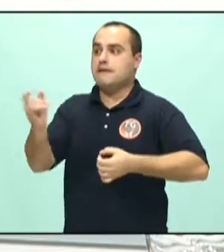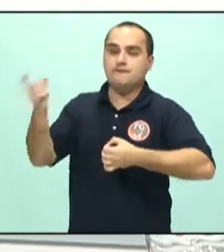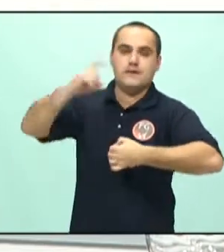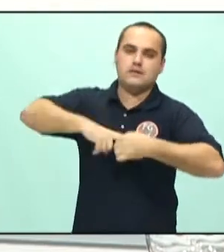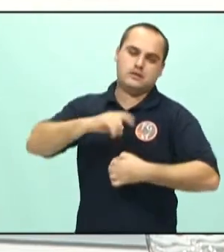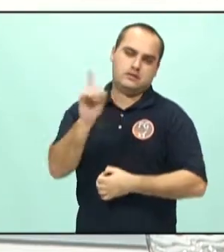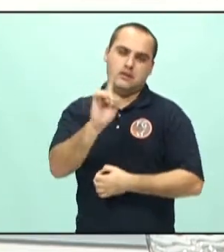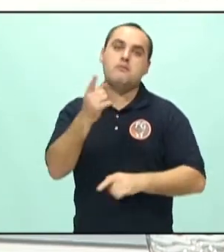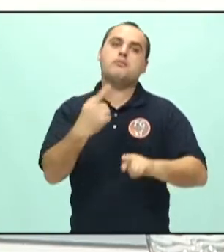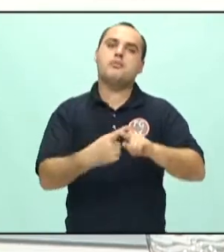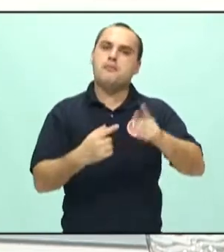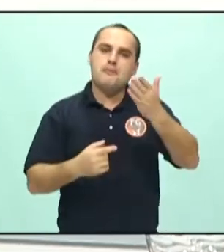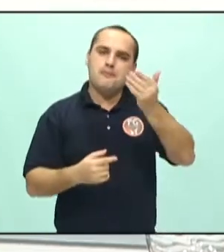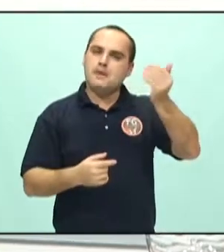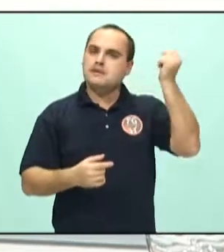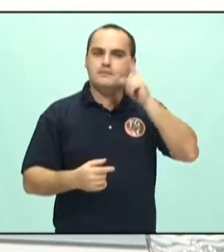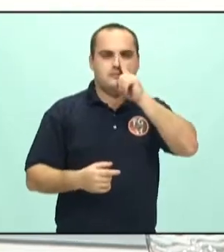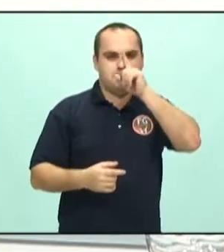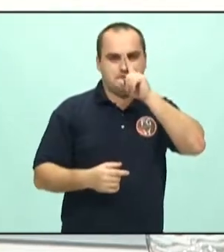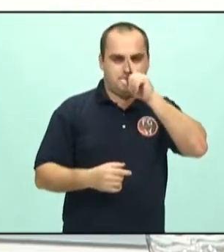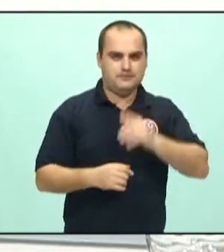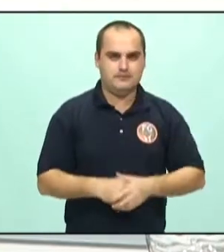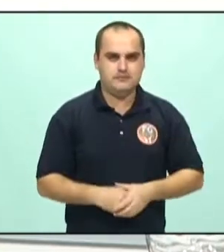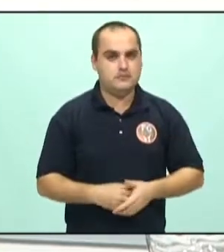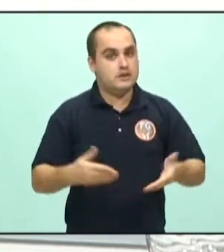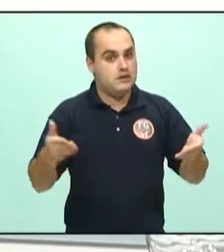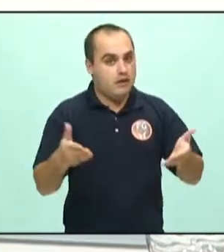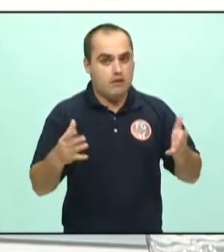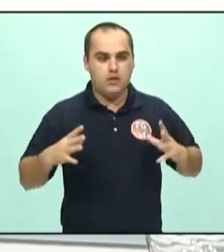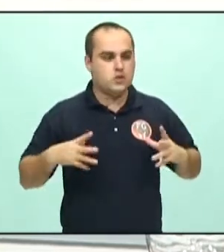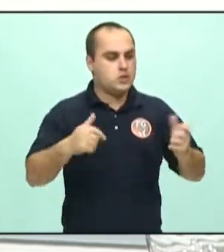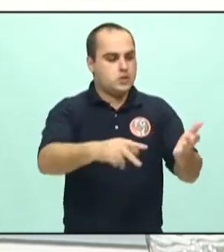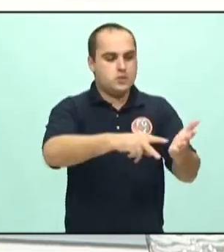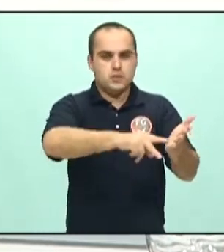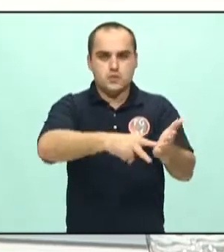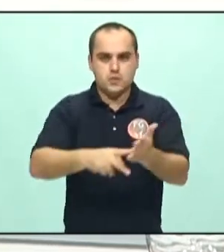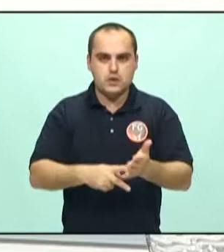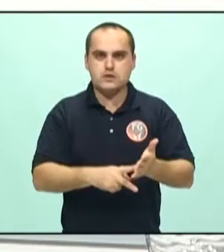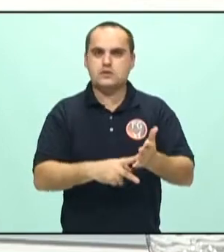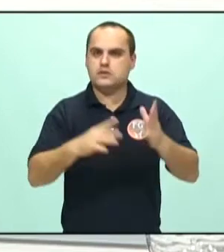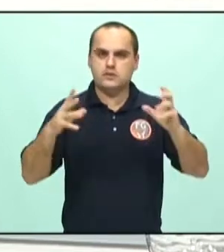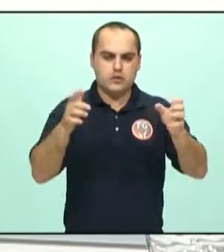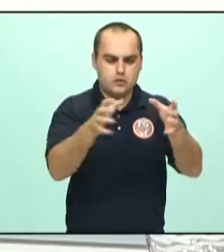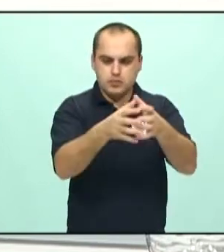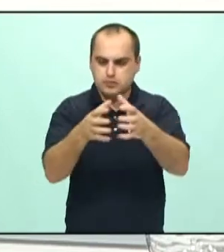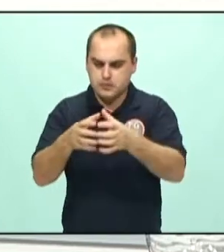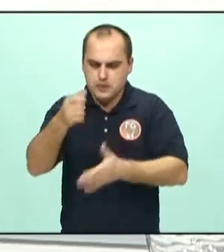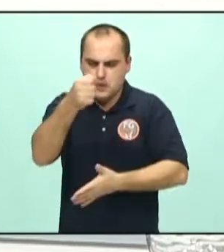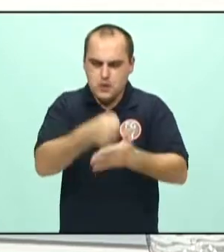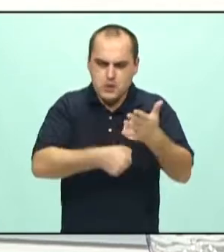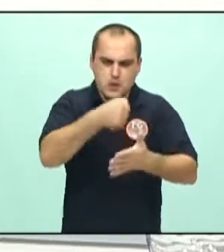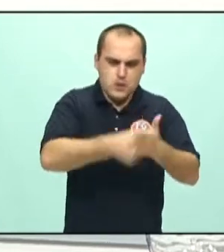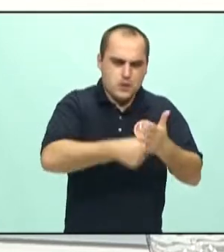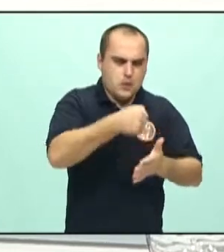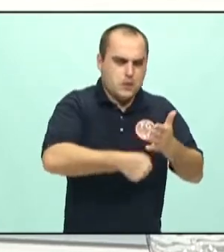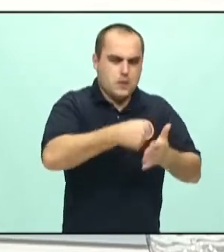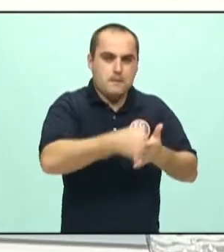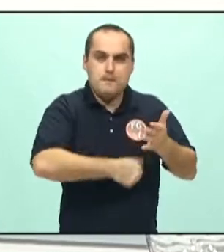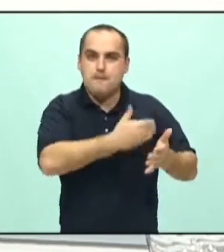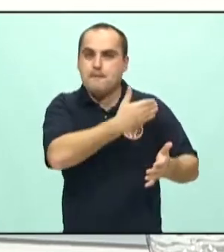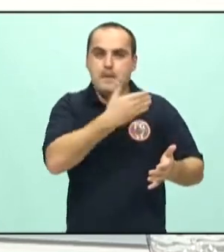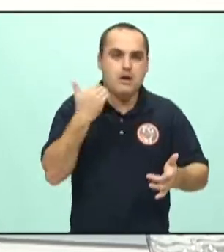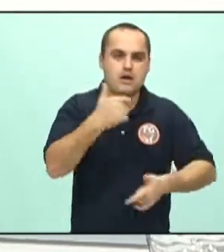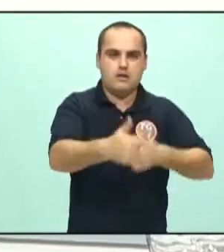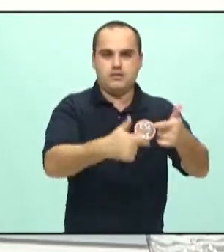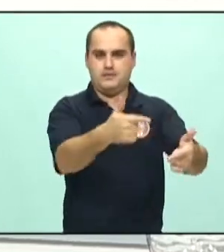melhoraram bastante e graças à força das entidades de classe, as forças das categorias que lutaram muito por melhores condições de trabalho. Nós